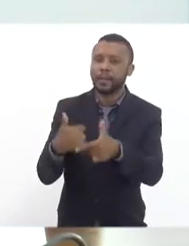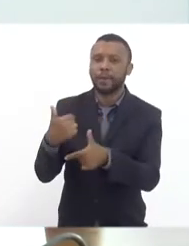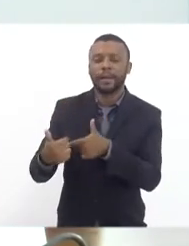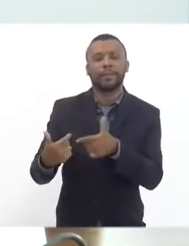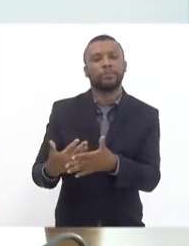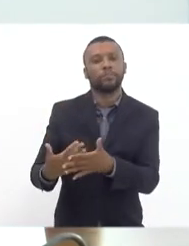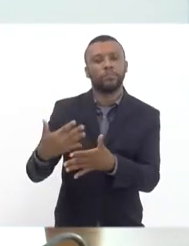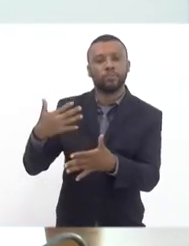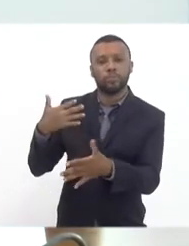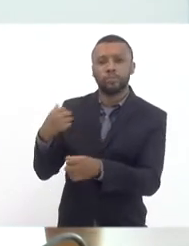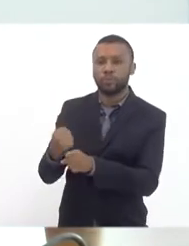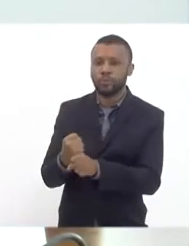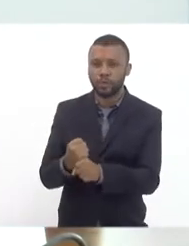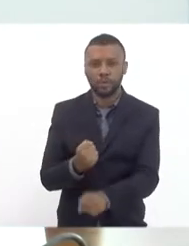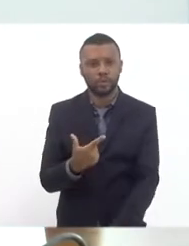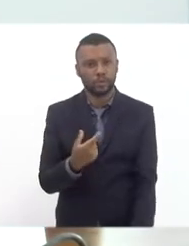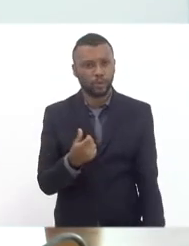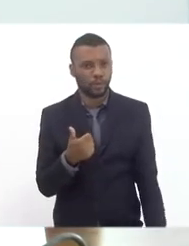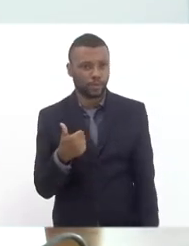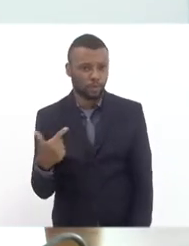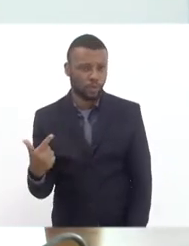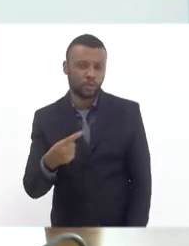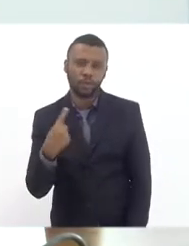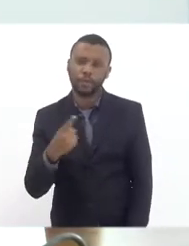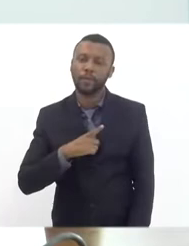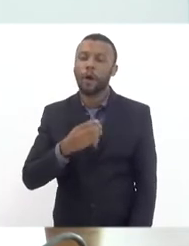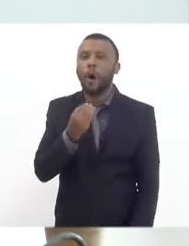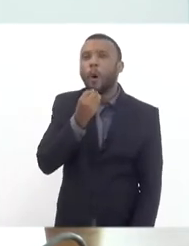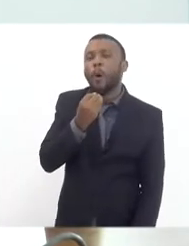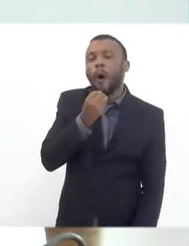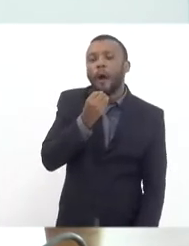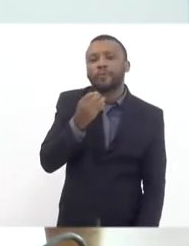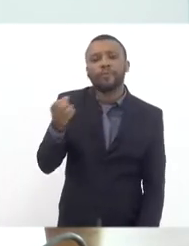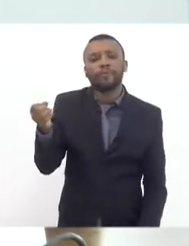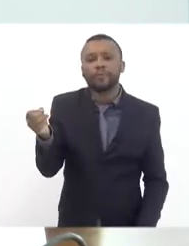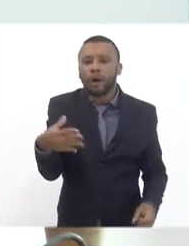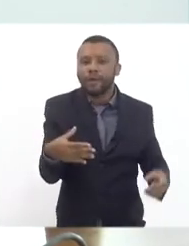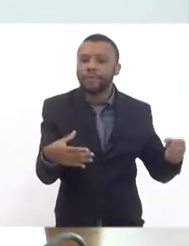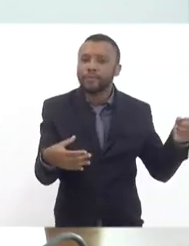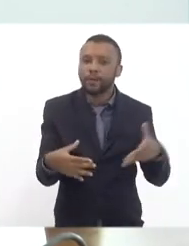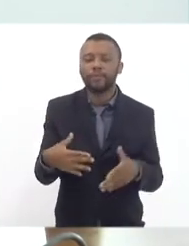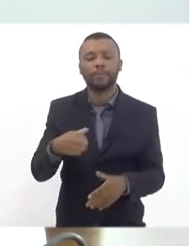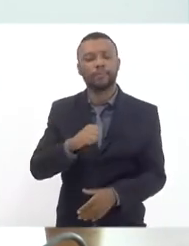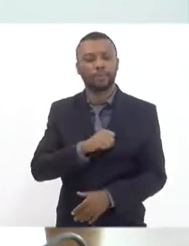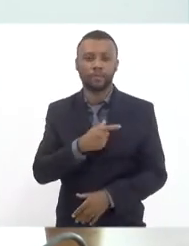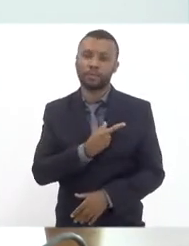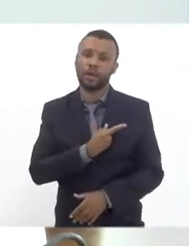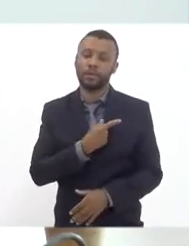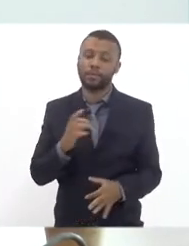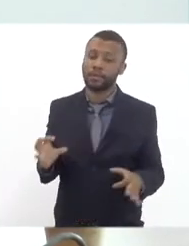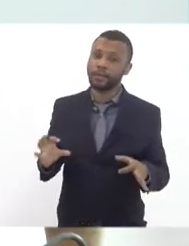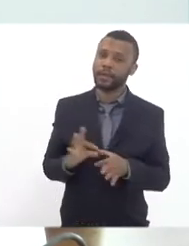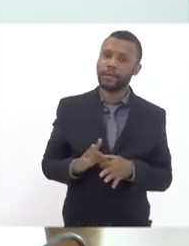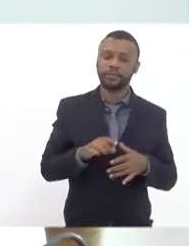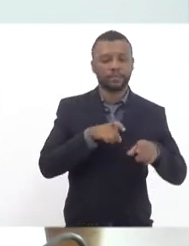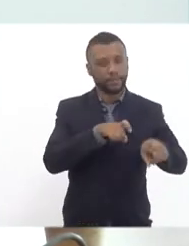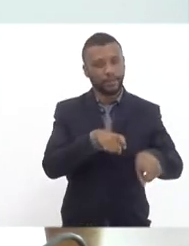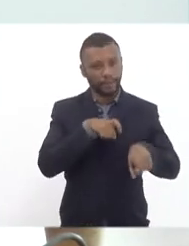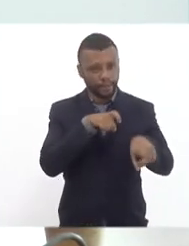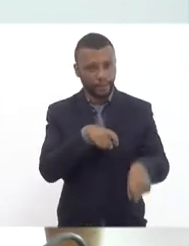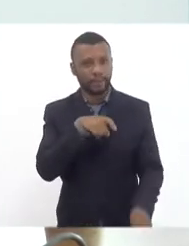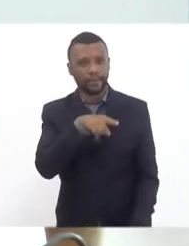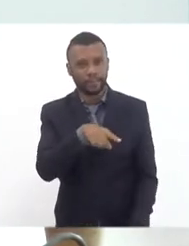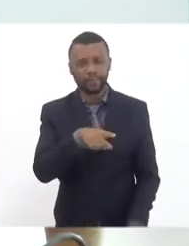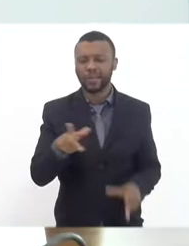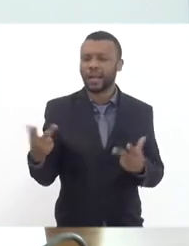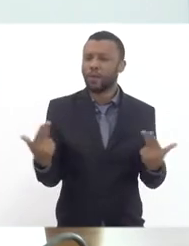uma grande possibilidade de inaugurar uma nova oportunidade para a cidade de São Gonçalo a partir da Fazenda Culubandê, que assim como o Rio tem o